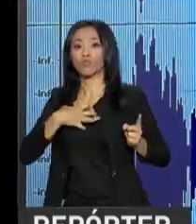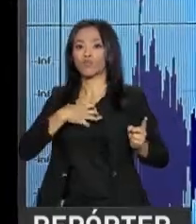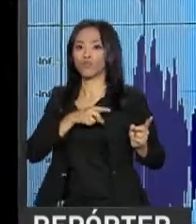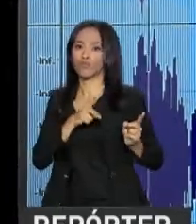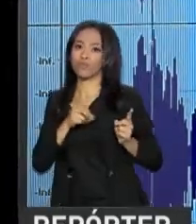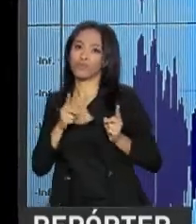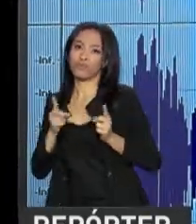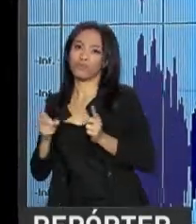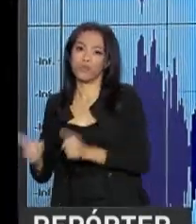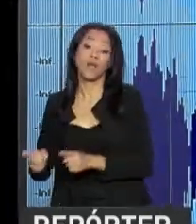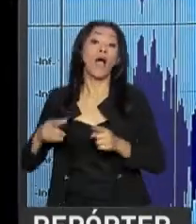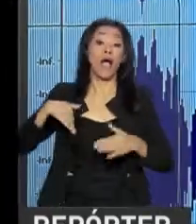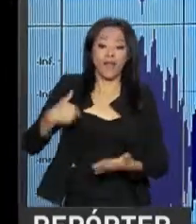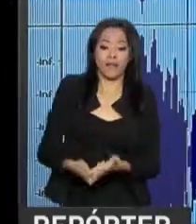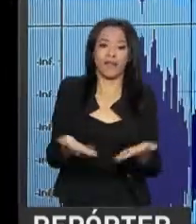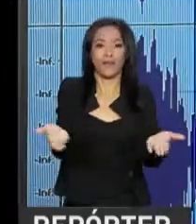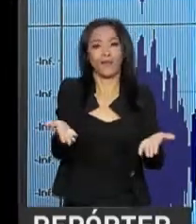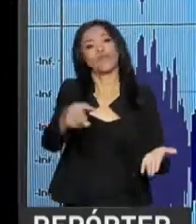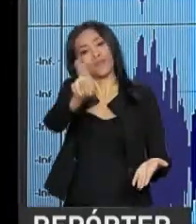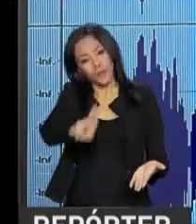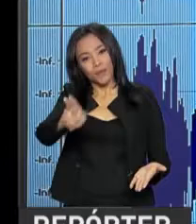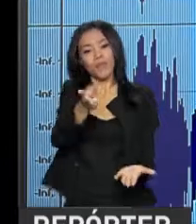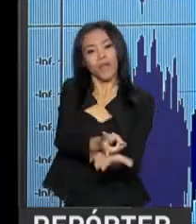E até hoje é usada na abertura.